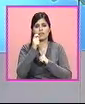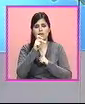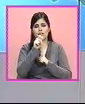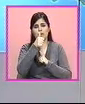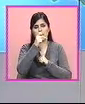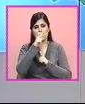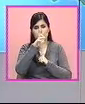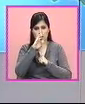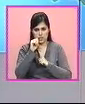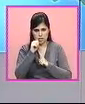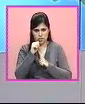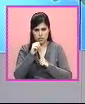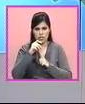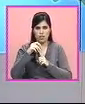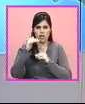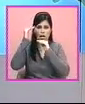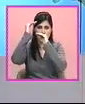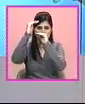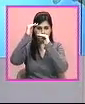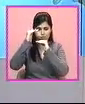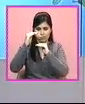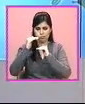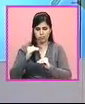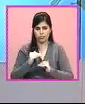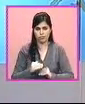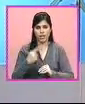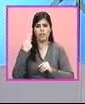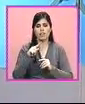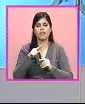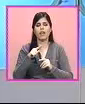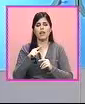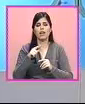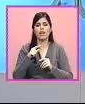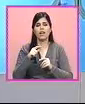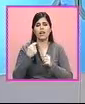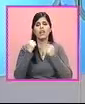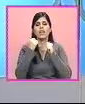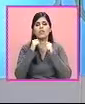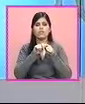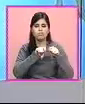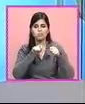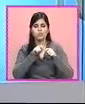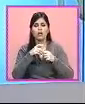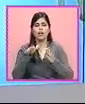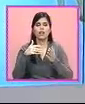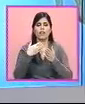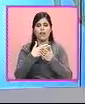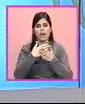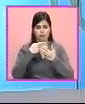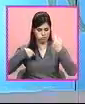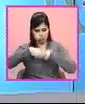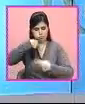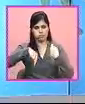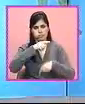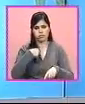cada nível da coluna vertebral sai um par de nervos que vai inervar o corpo humano ao longo de